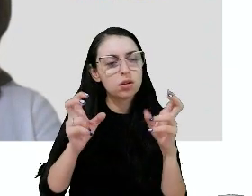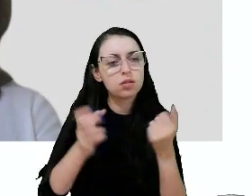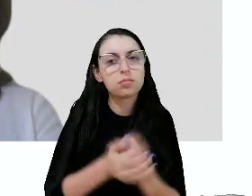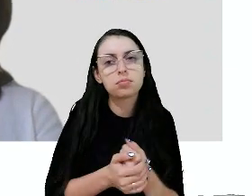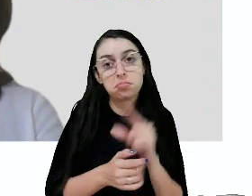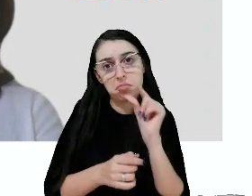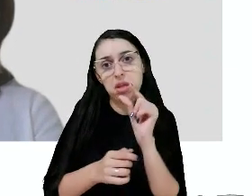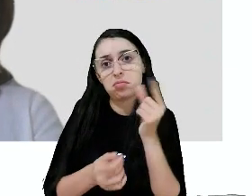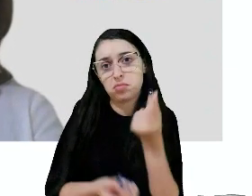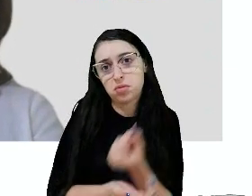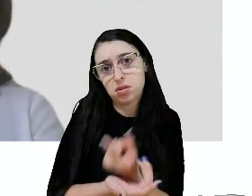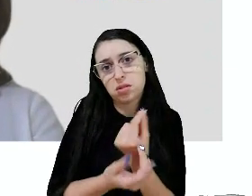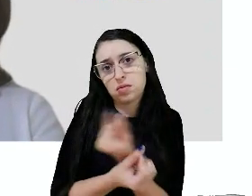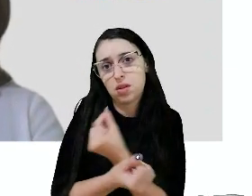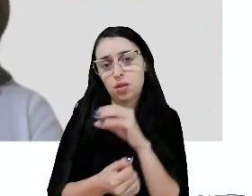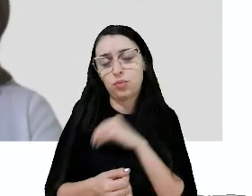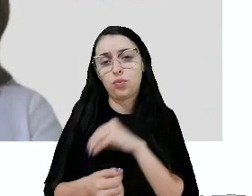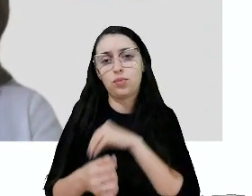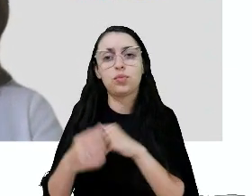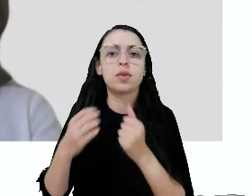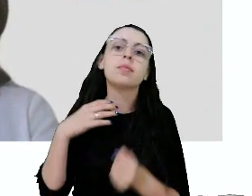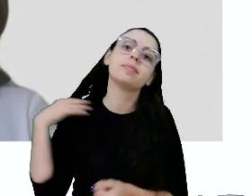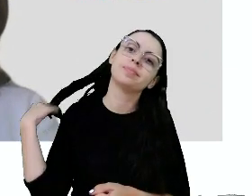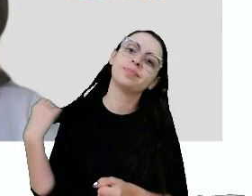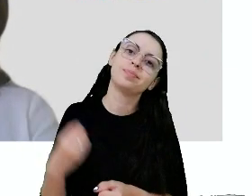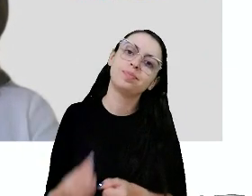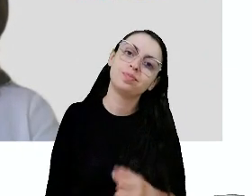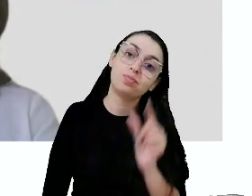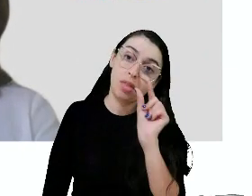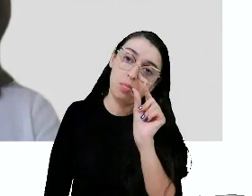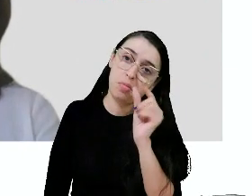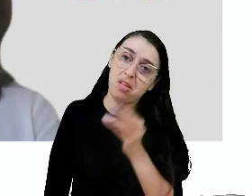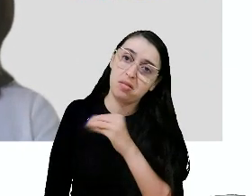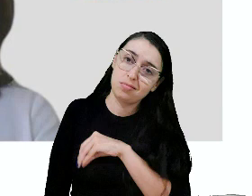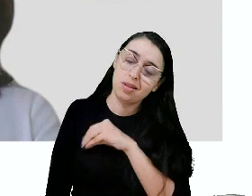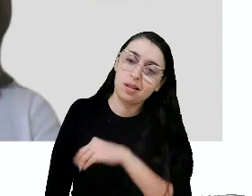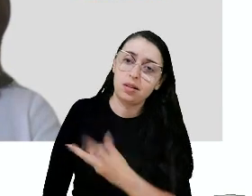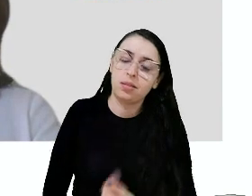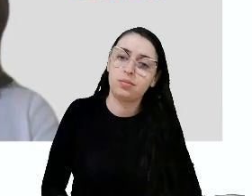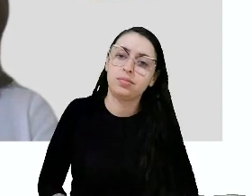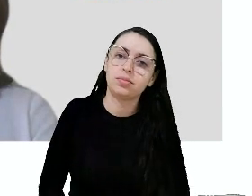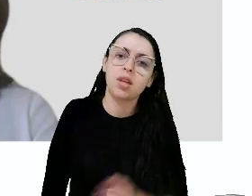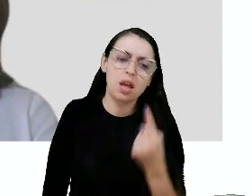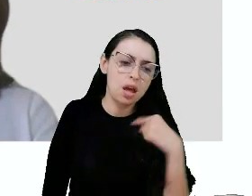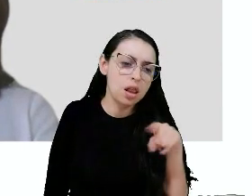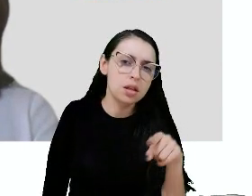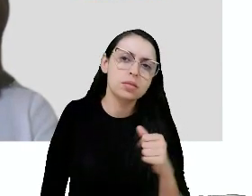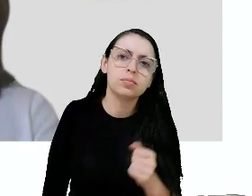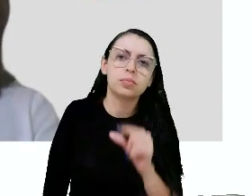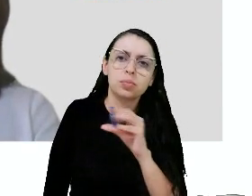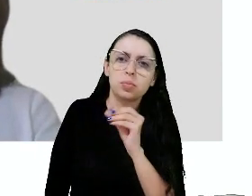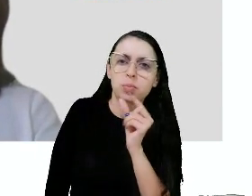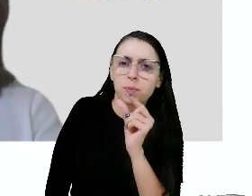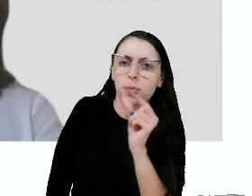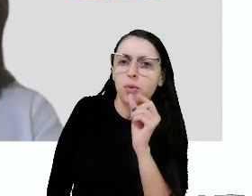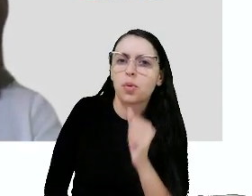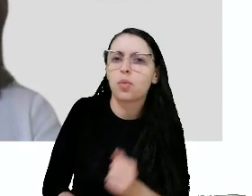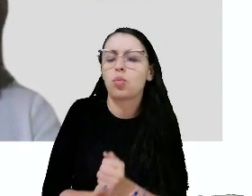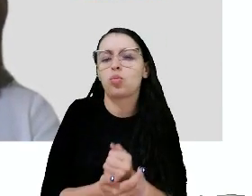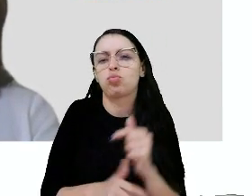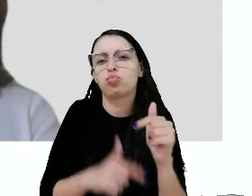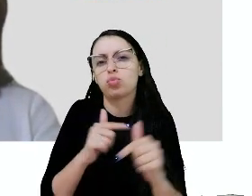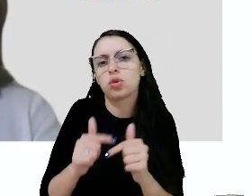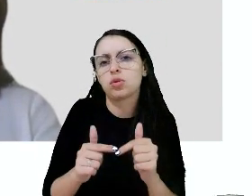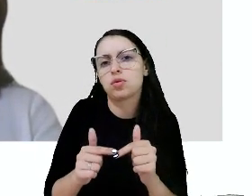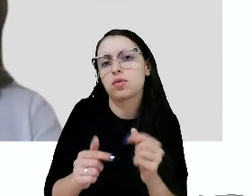interseccionalidade. São as que menos recebem, são as que menos recebem. e são aquelas que têm menores